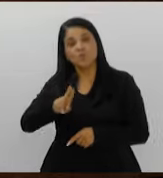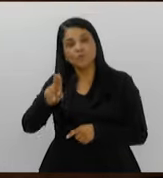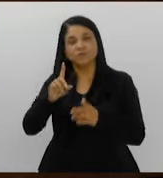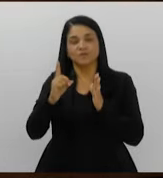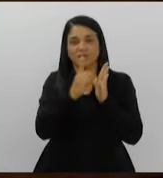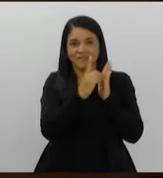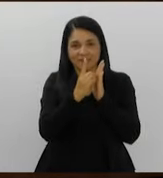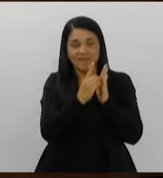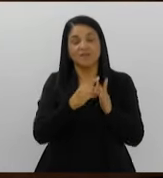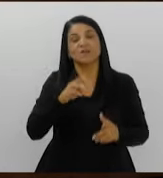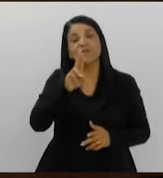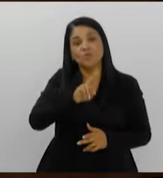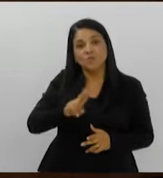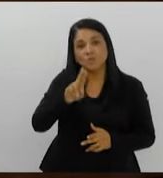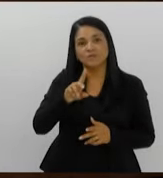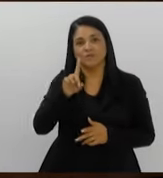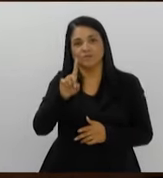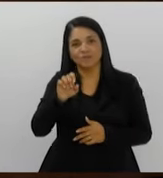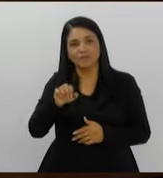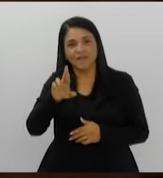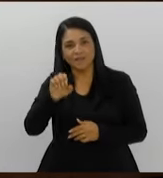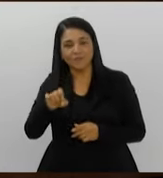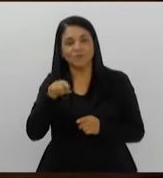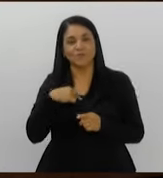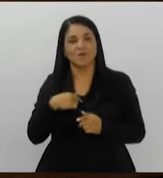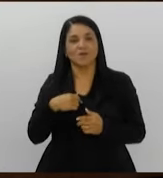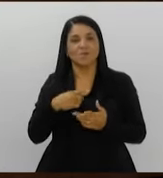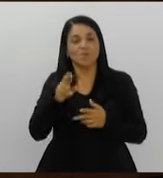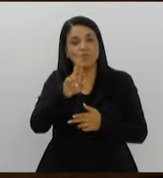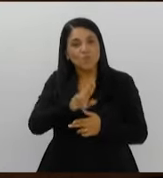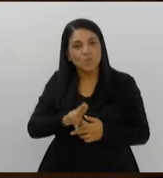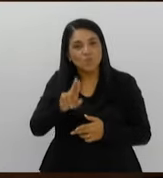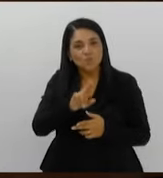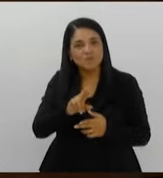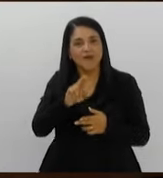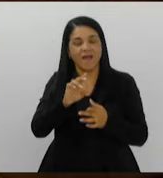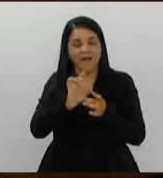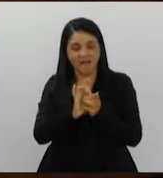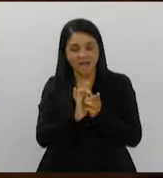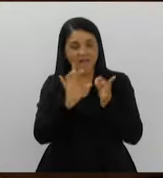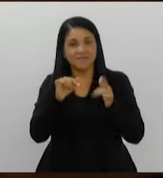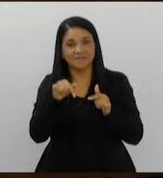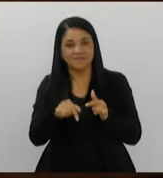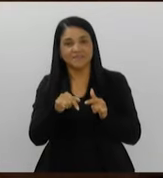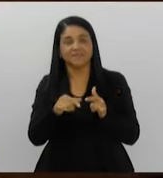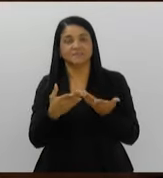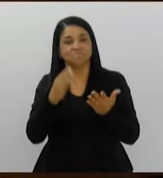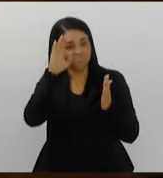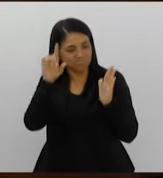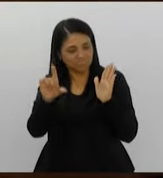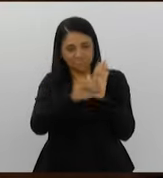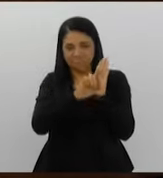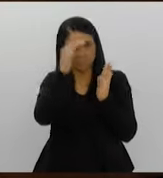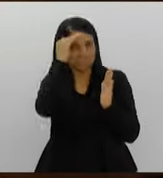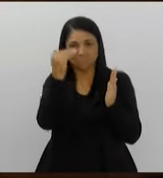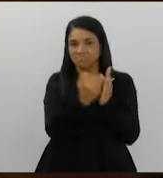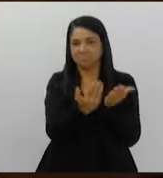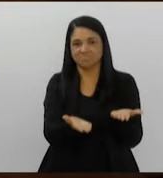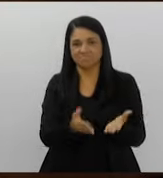legalidade às operações irregulares. Legalidade. Para isso que usam as instituições do Estado, pô. E